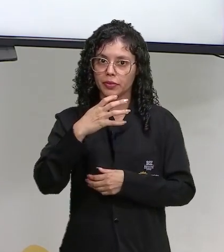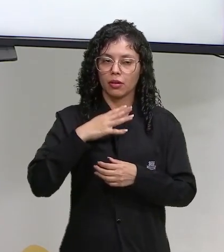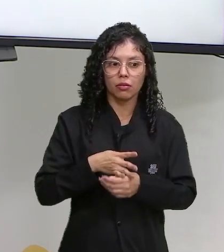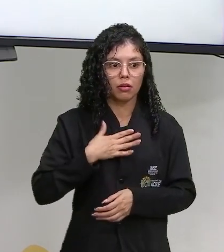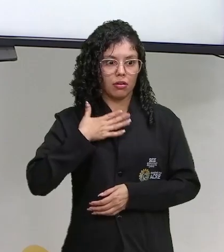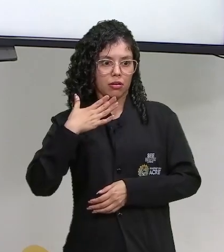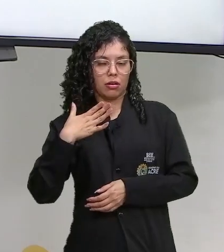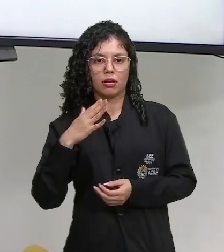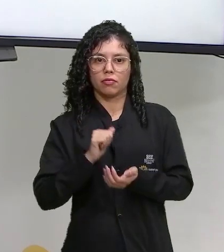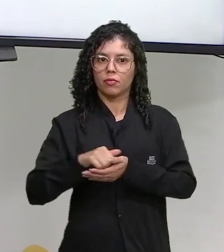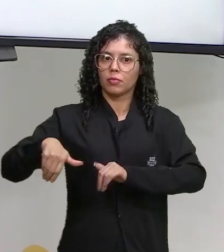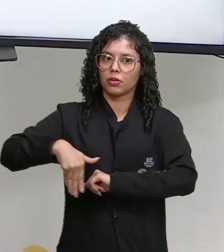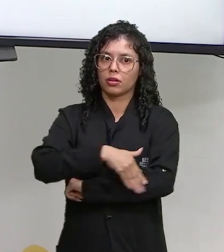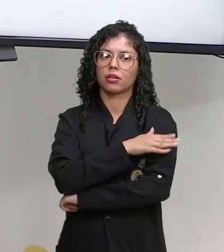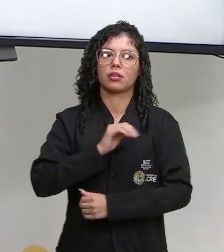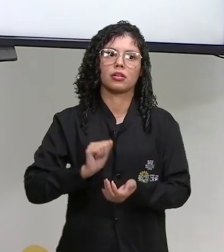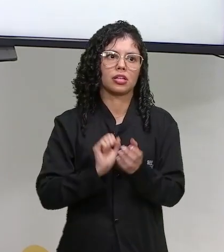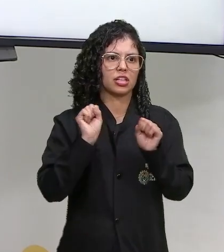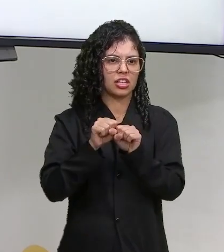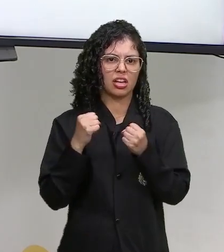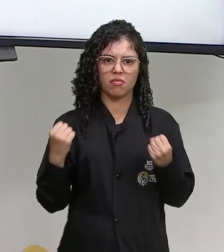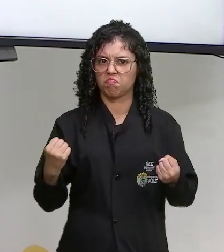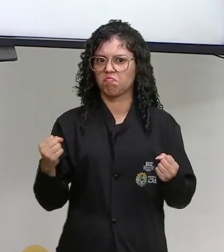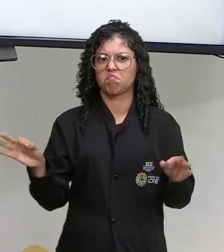assustada, foi para as ruas e começou a quebrar